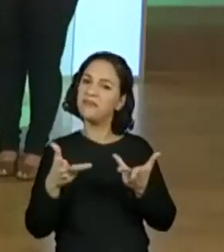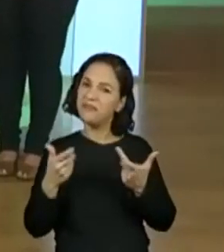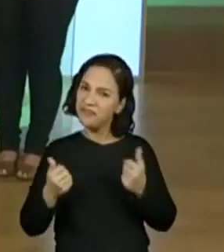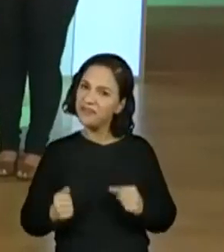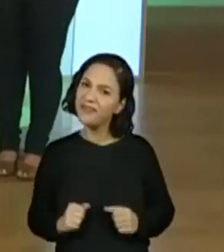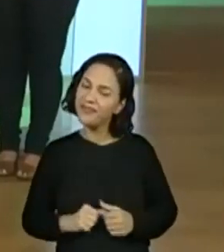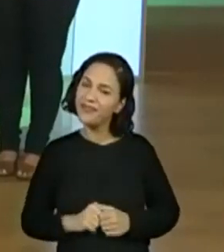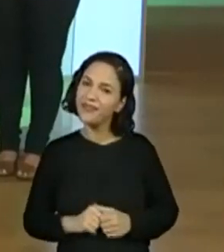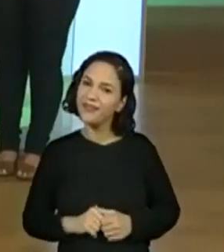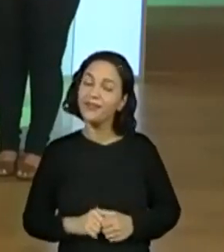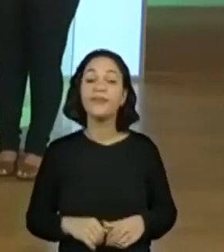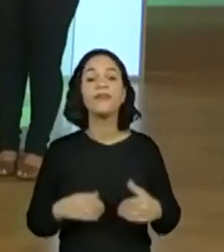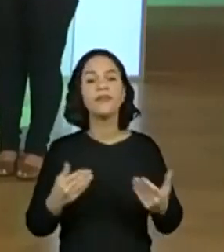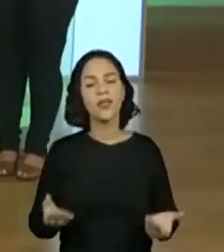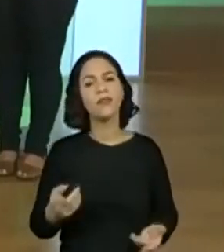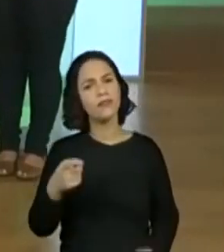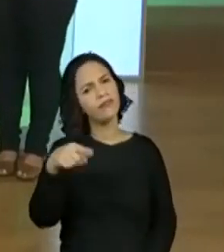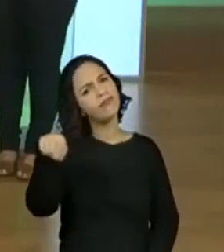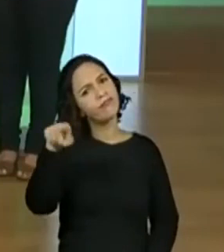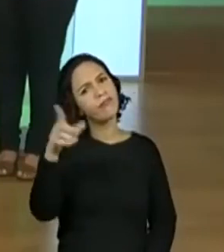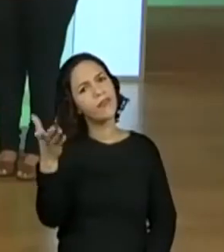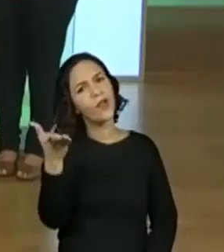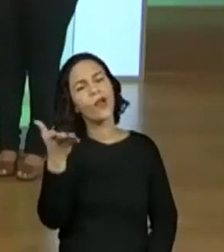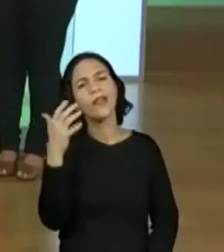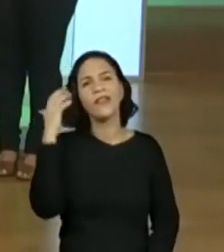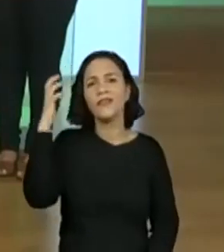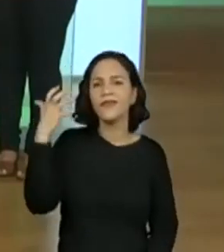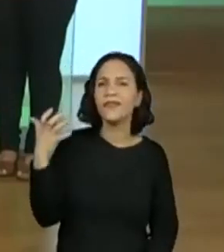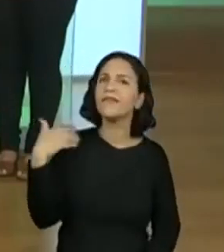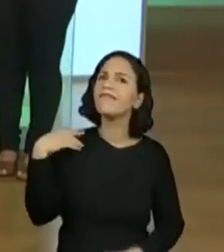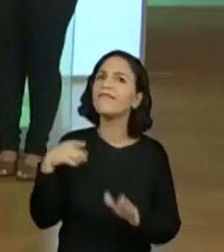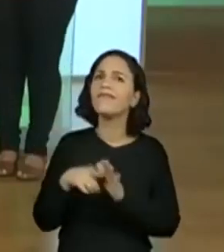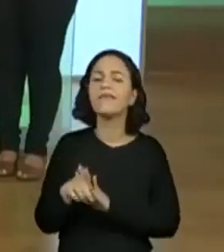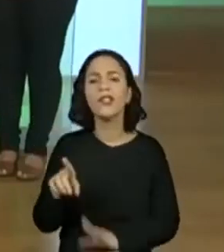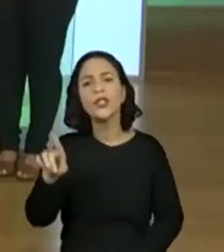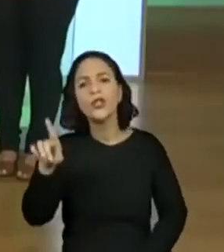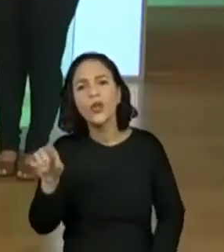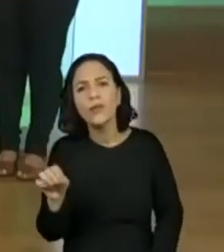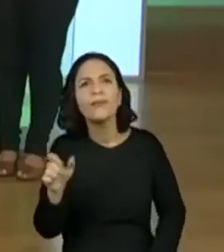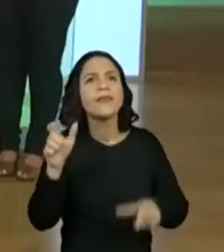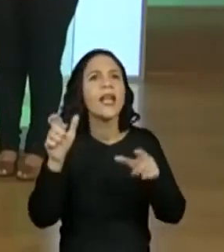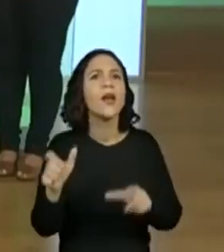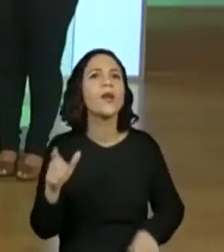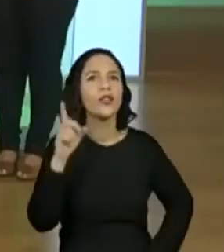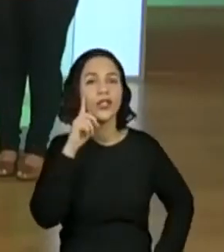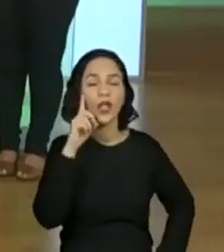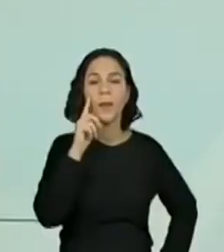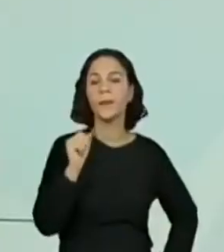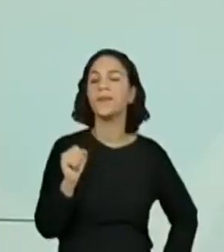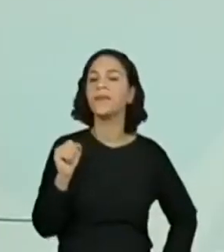então? Professora Vivi, vamos ver como está escrito o do nessas do. Três escritas? Ó, essa primeira